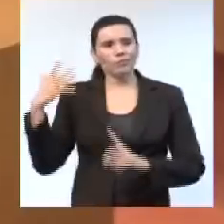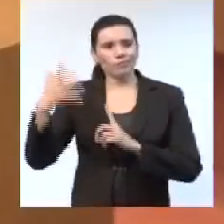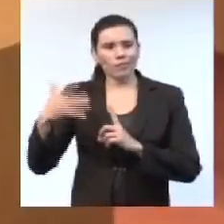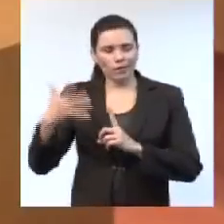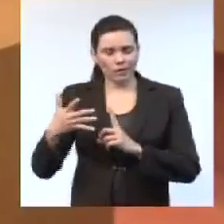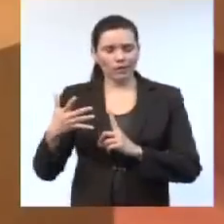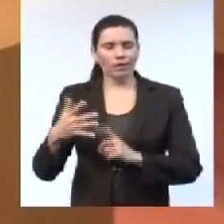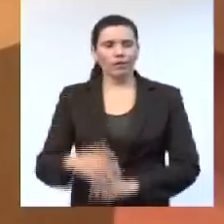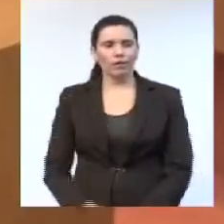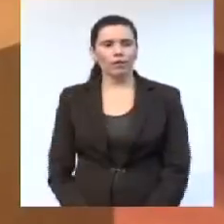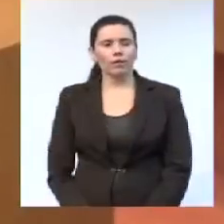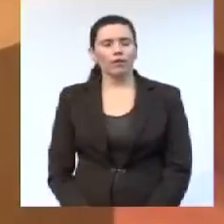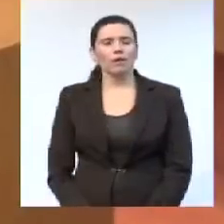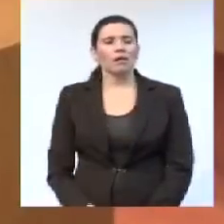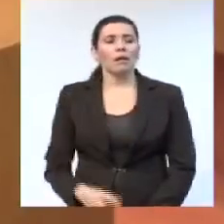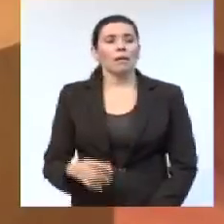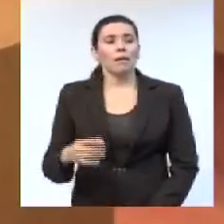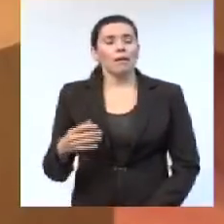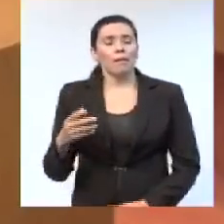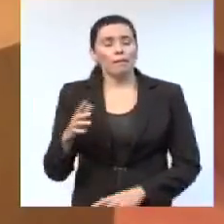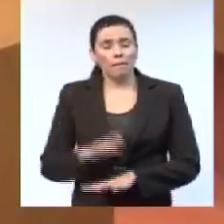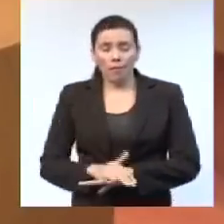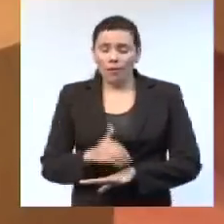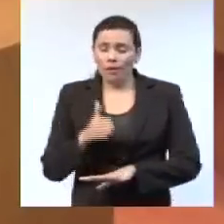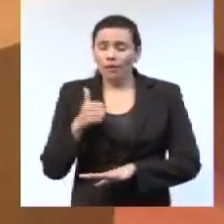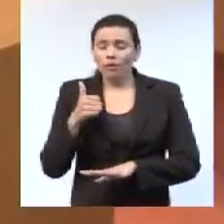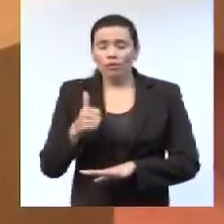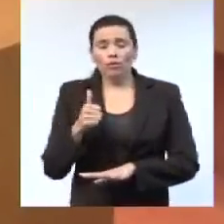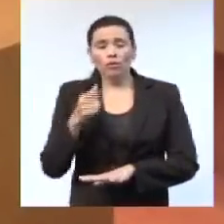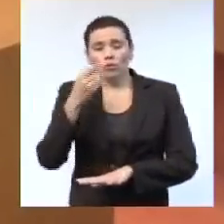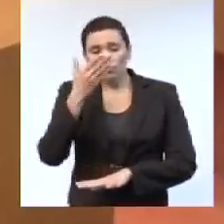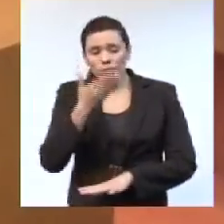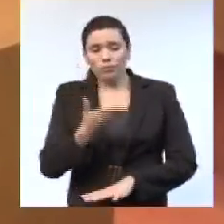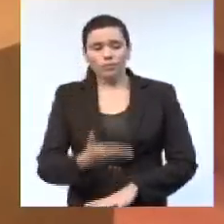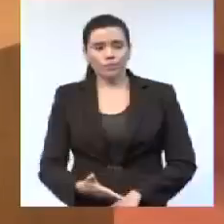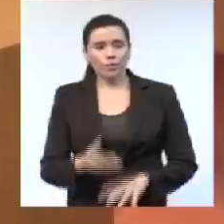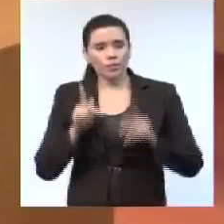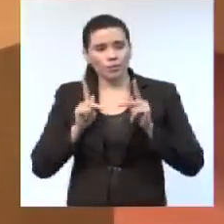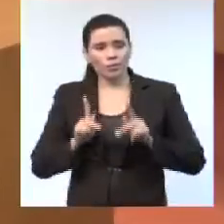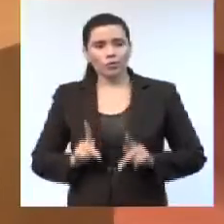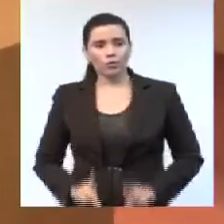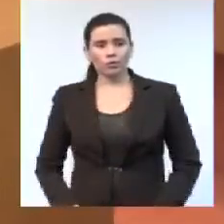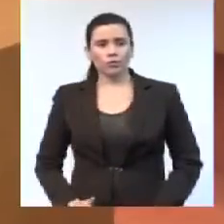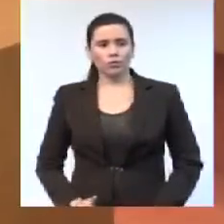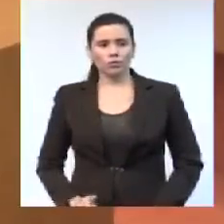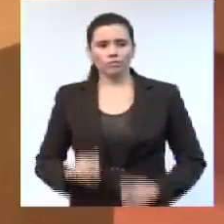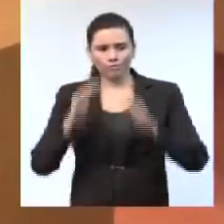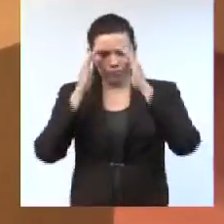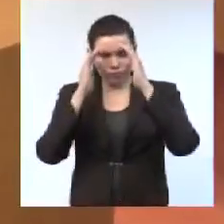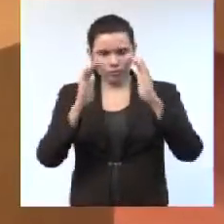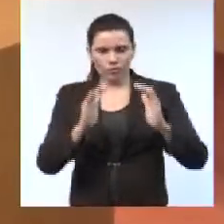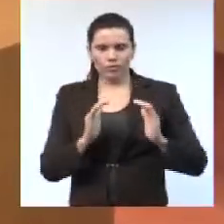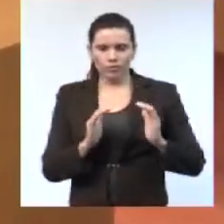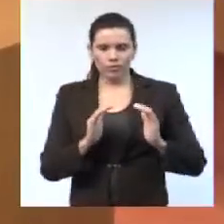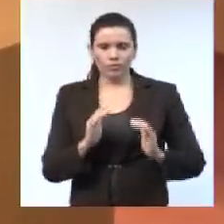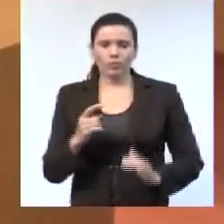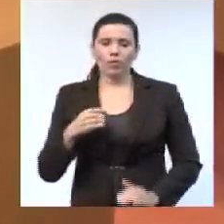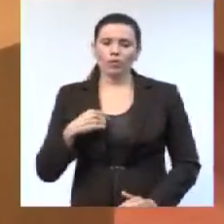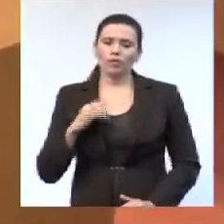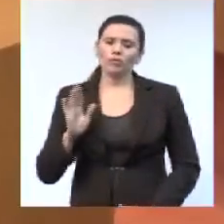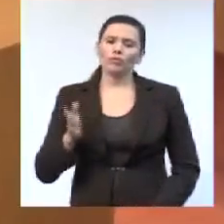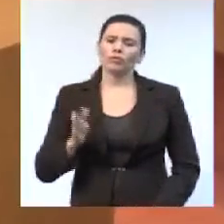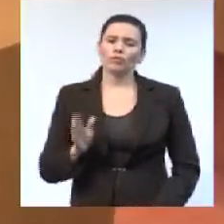dirija com respeito. Só sabe por quê, deputada? Eu já falei da trajetória toda do senador João Alberto. E o senador João Alberto